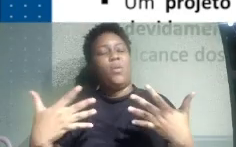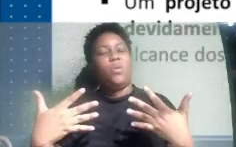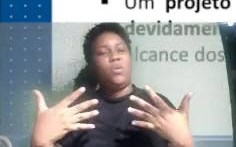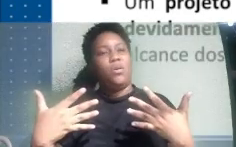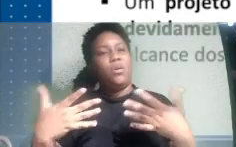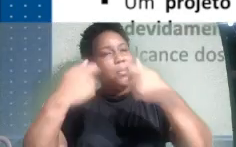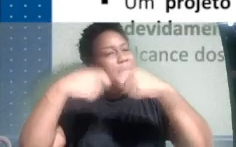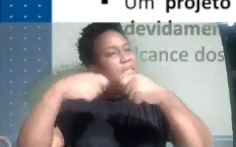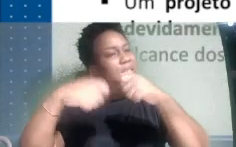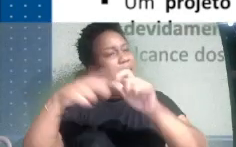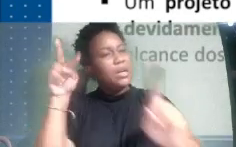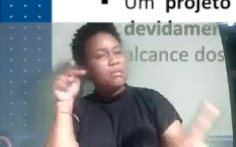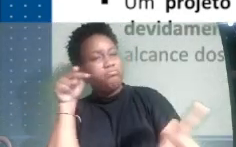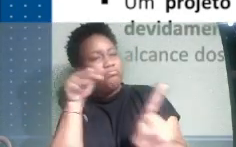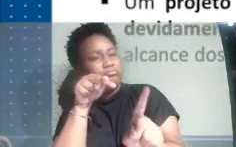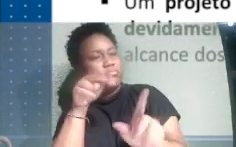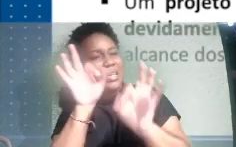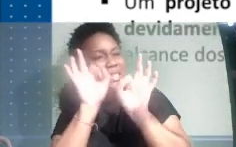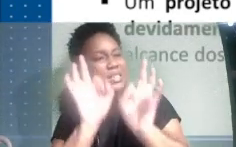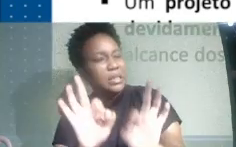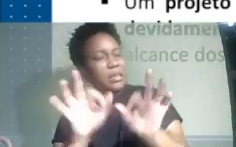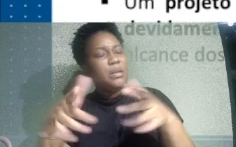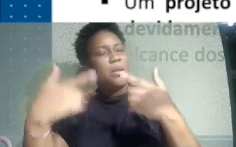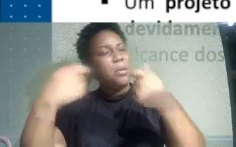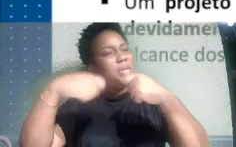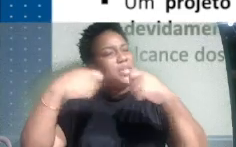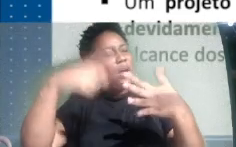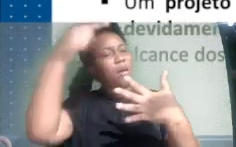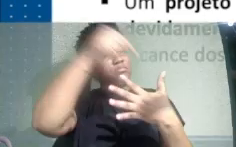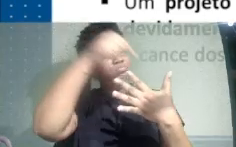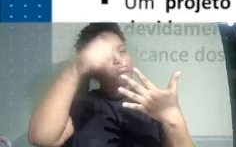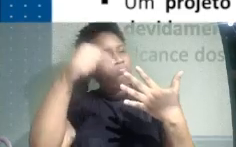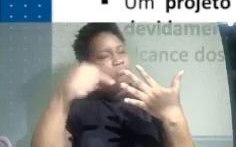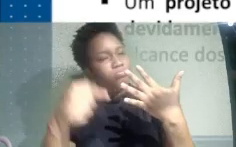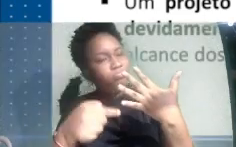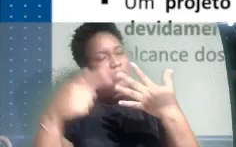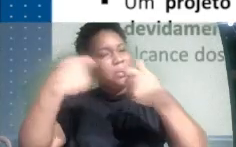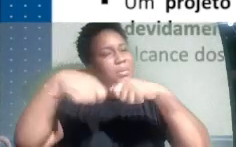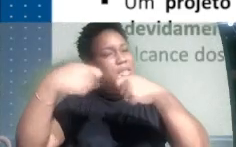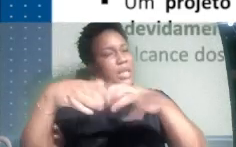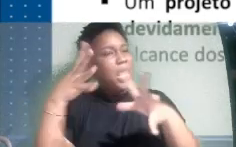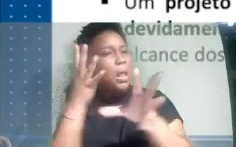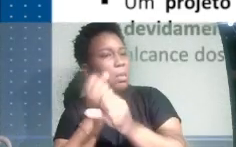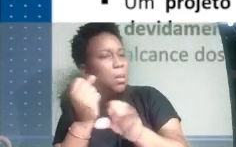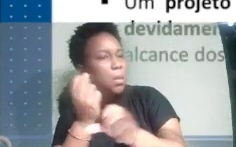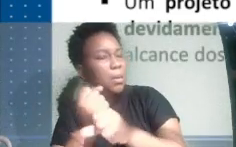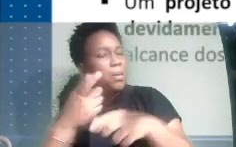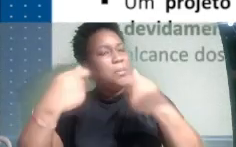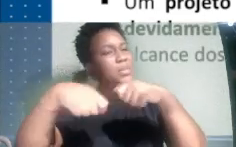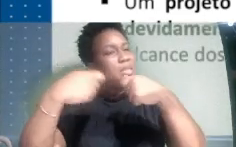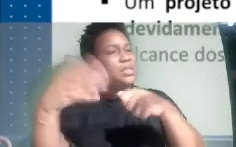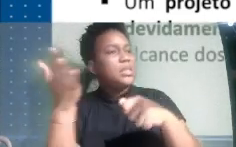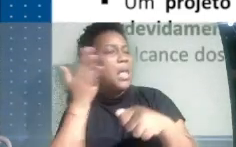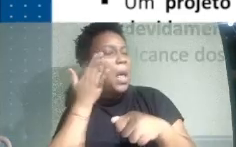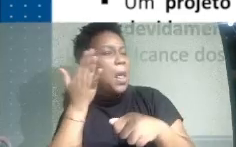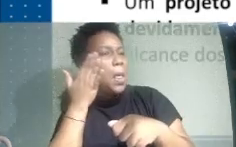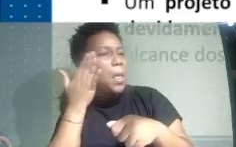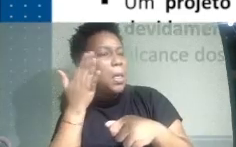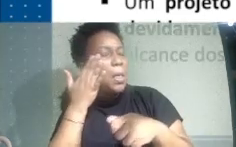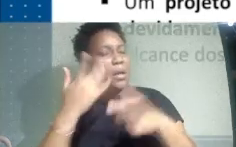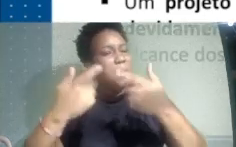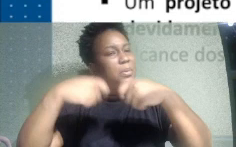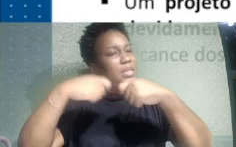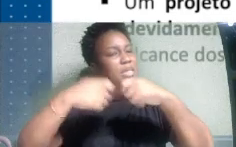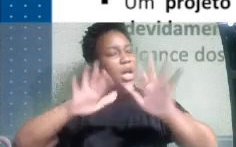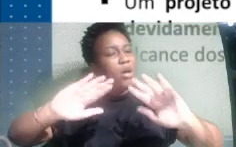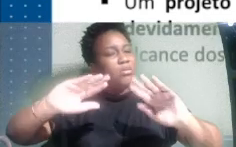dimensionamento adequado. Então ela vai precisar de componentes ali dentro que precisam ser calculados, que precisam ser dimensionados, que precisam ser específicos